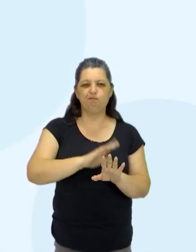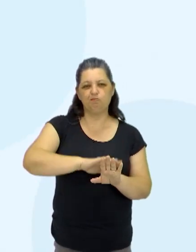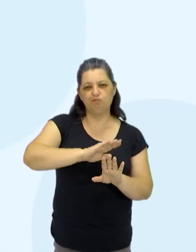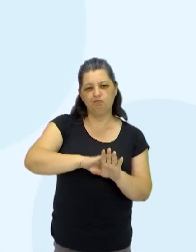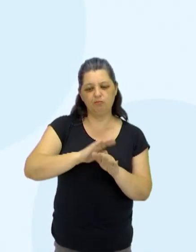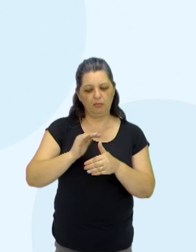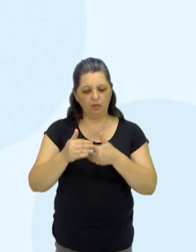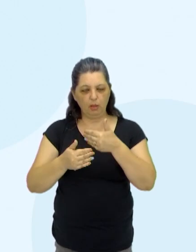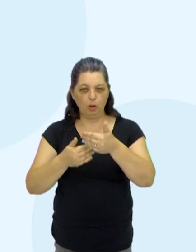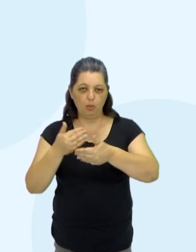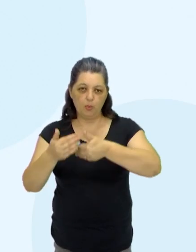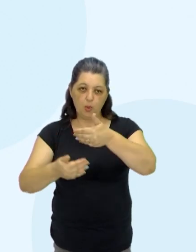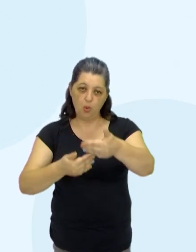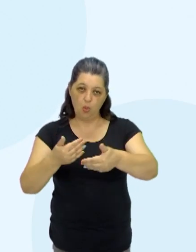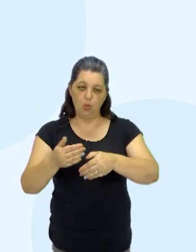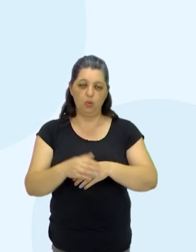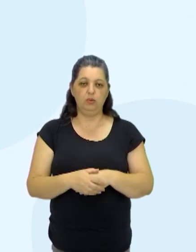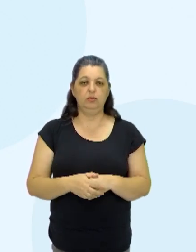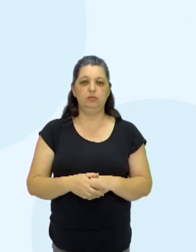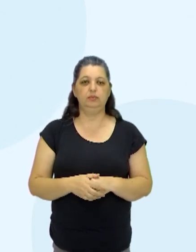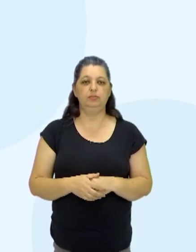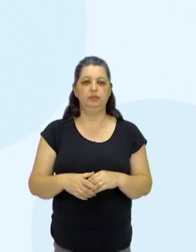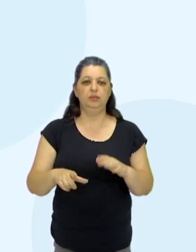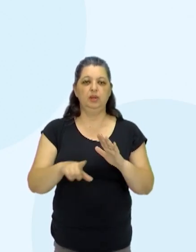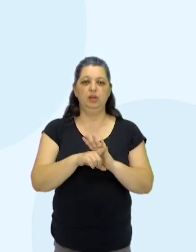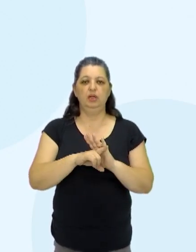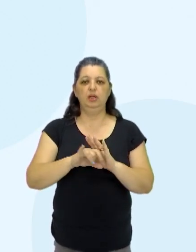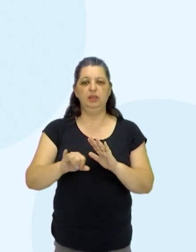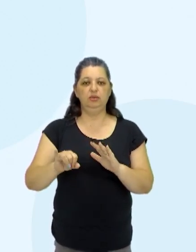poucos, gradativa. A lei do ventre livre em